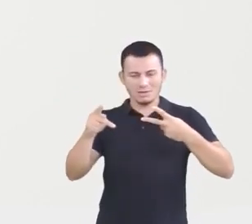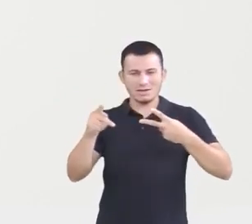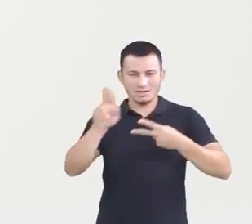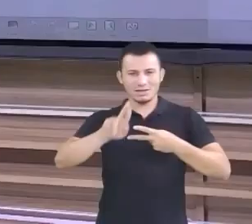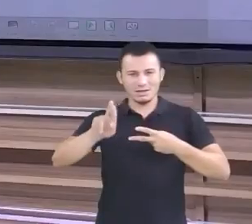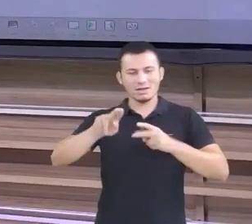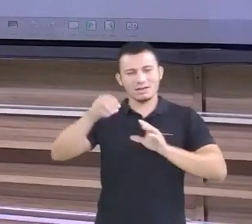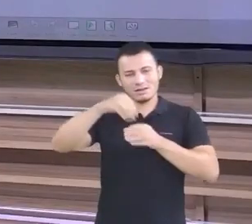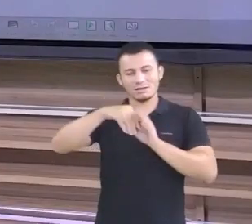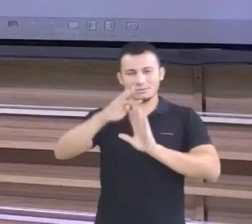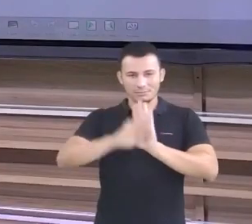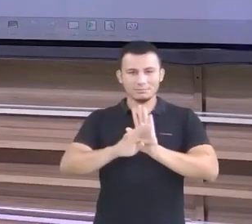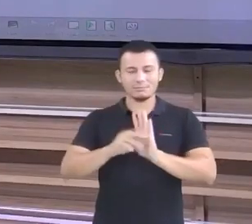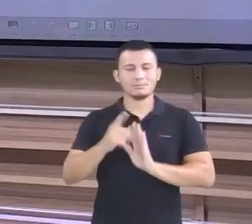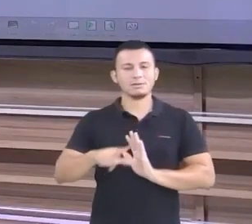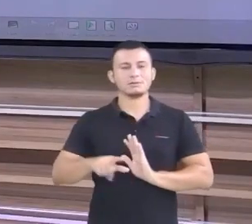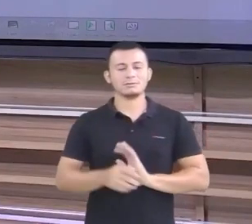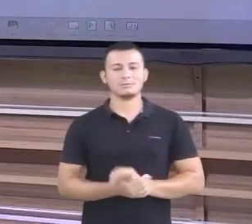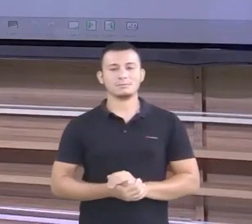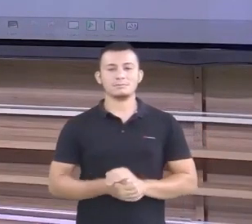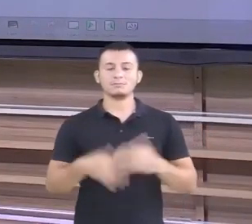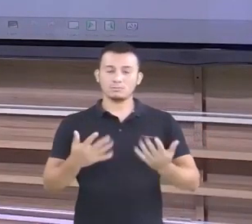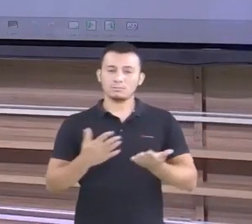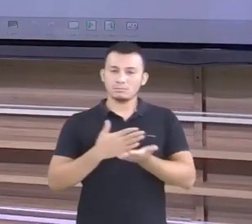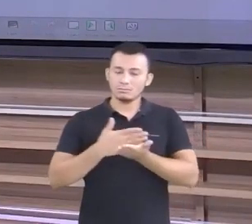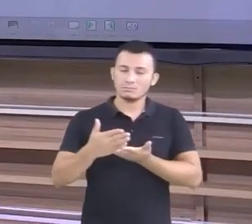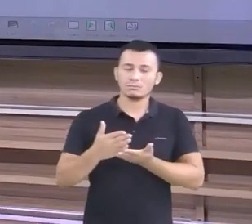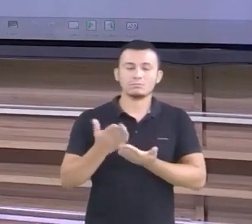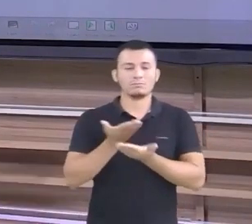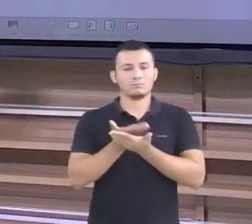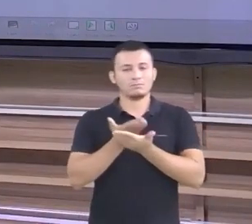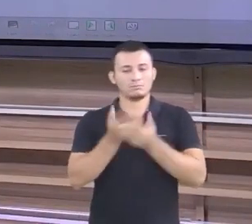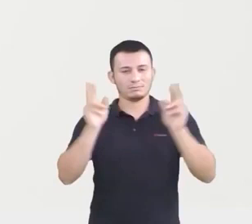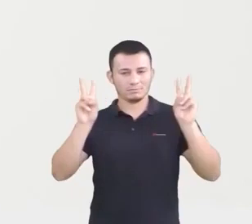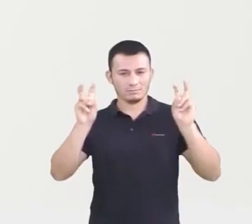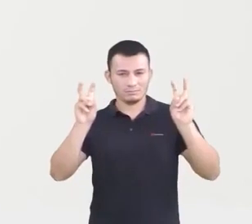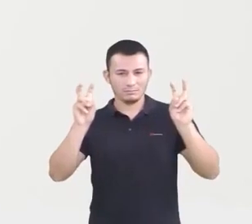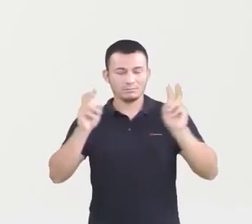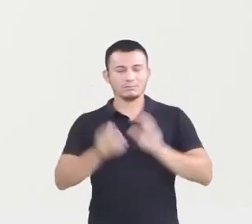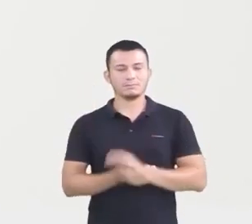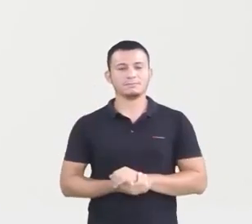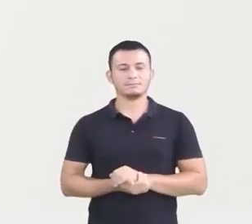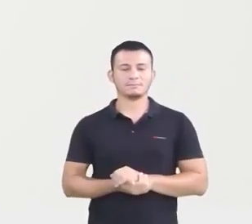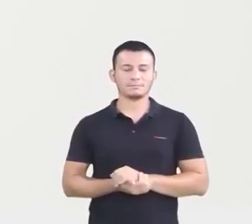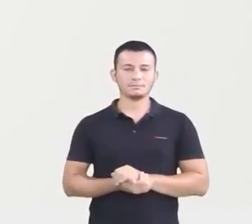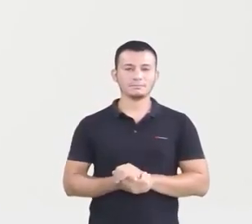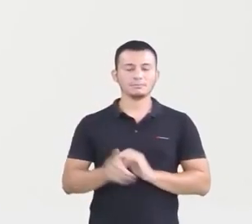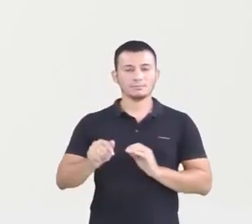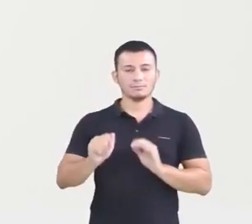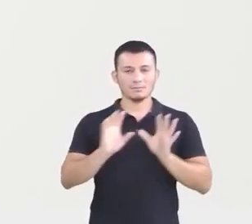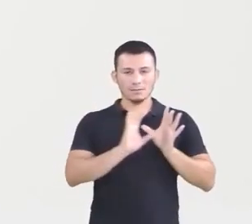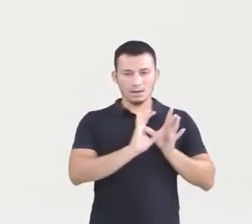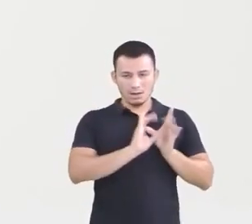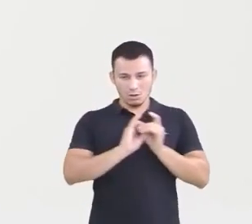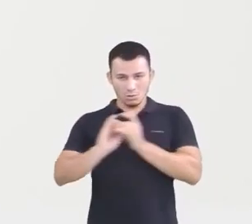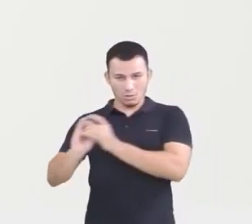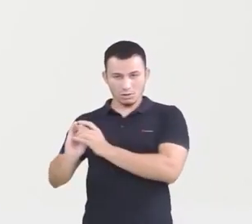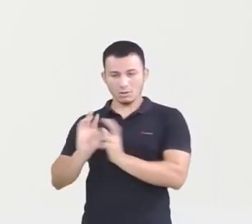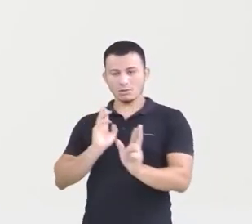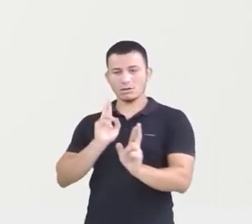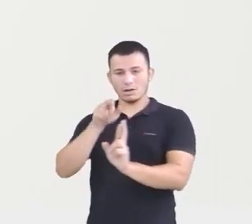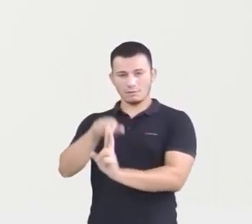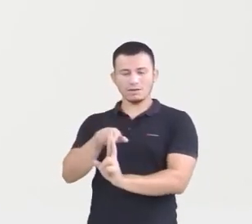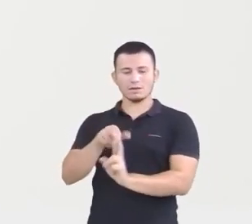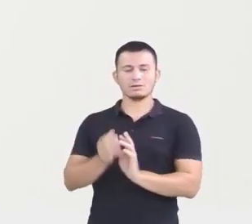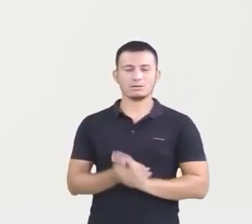vamos começar a ver o nosso assunto, que o primeiro seria a coesão referencial. Como